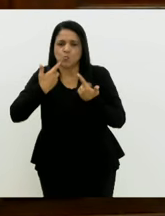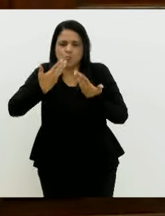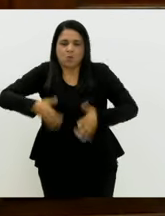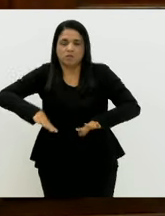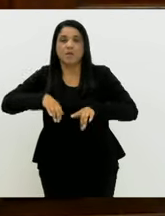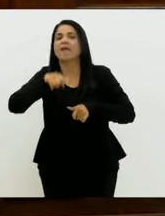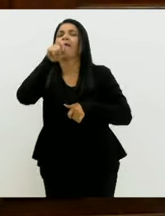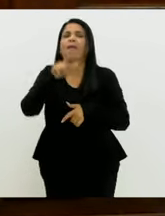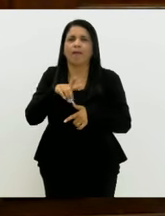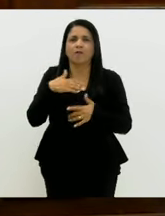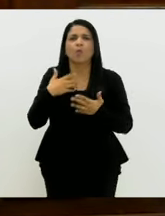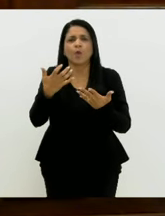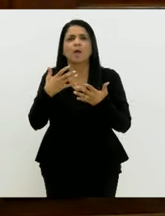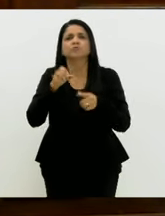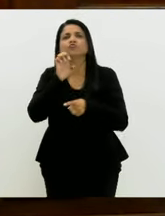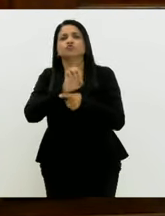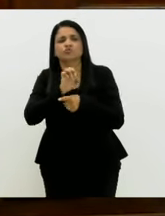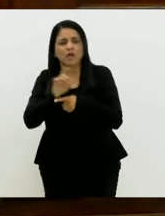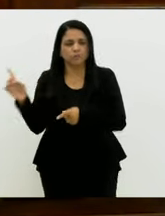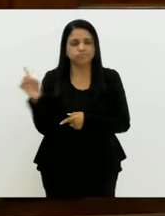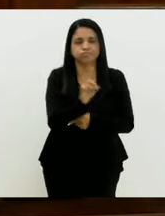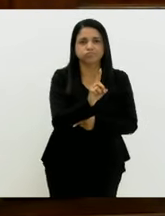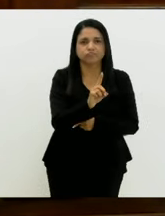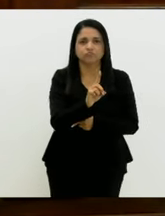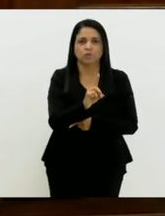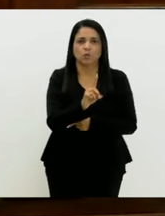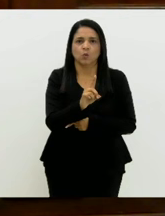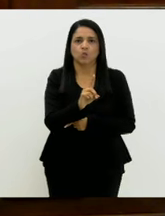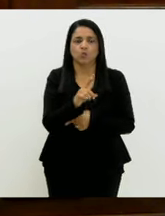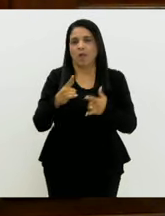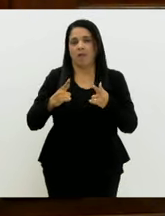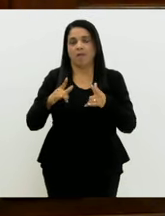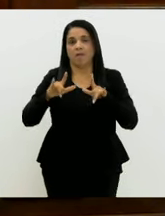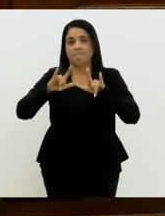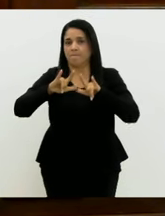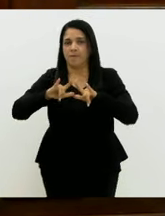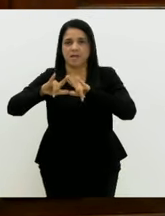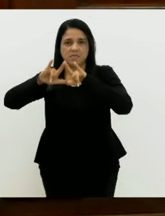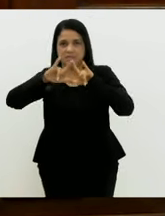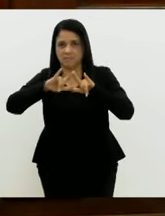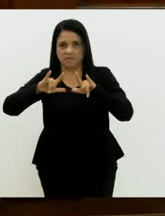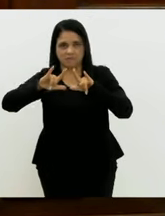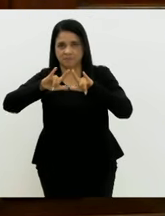lá, quem tem que estar presente não é milícia, não é tráfico e nem narcomilícia,